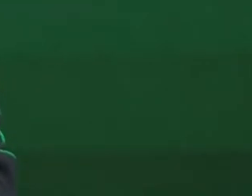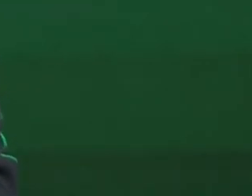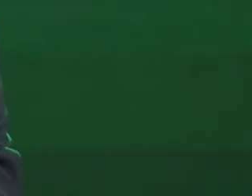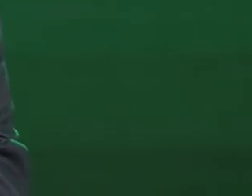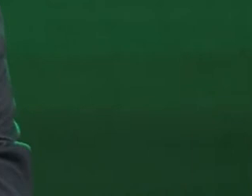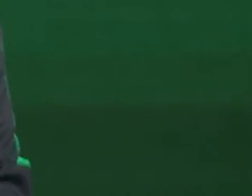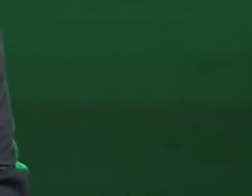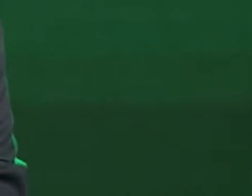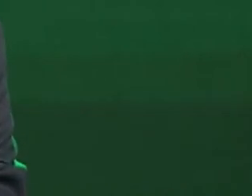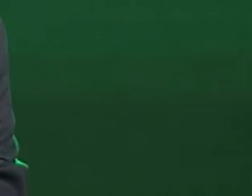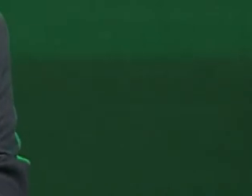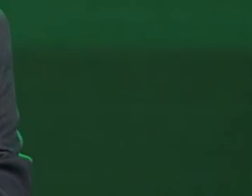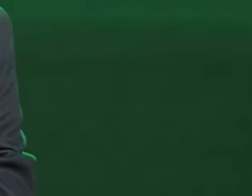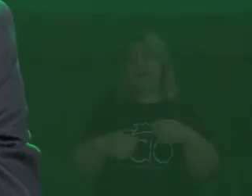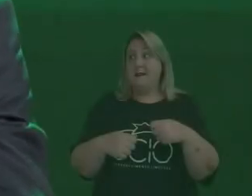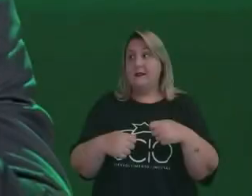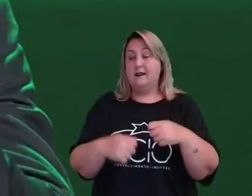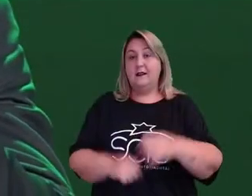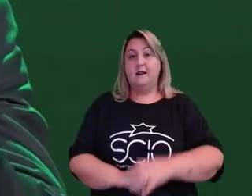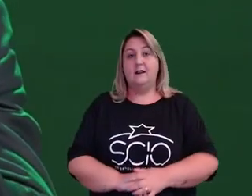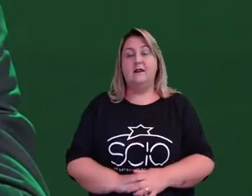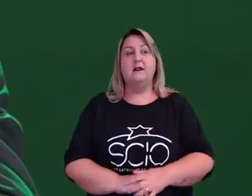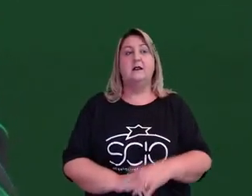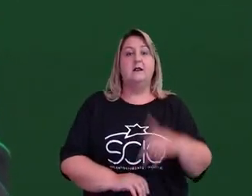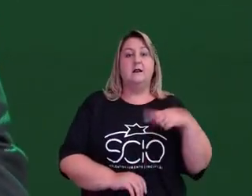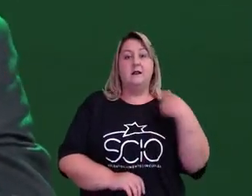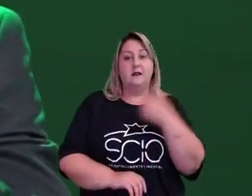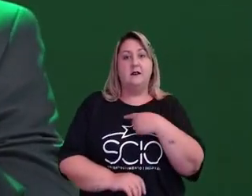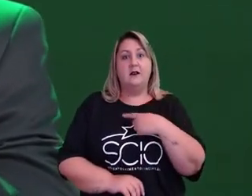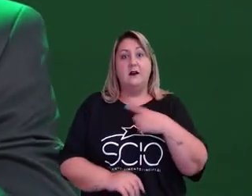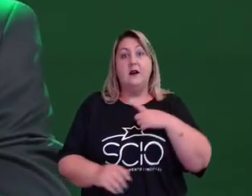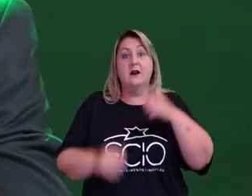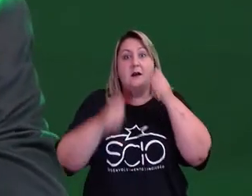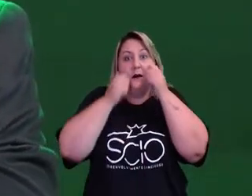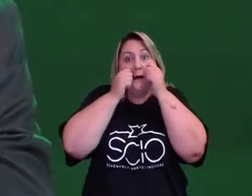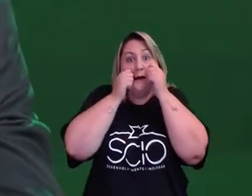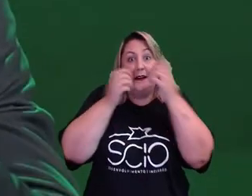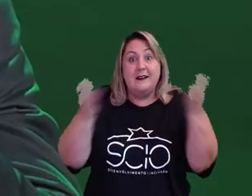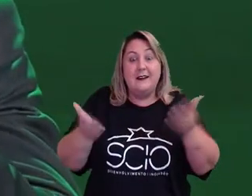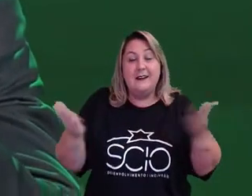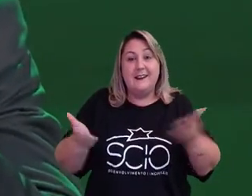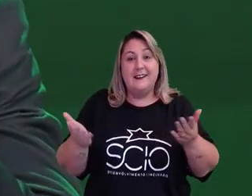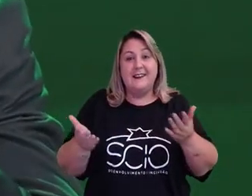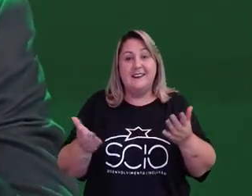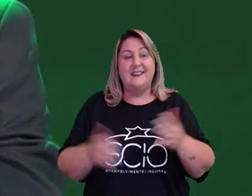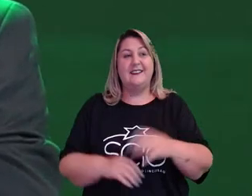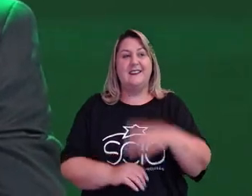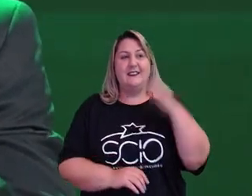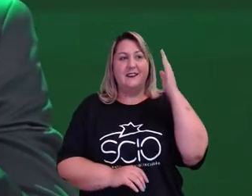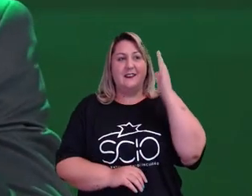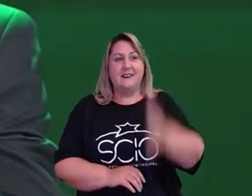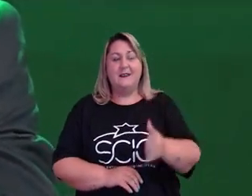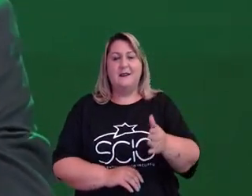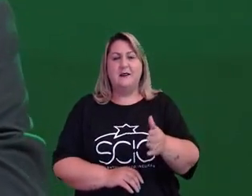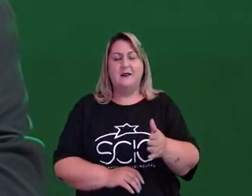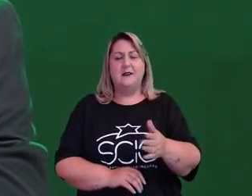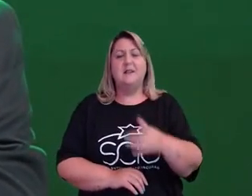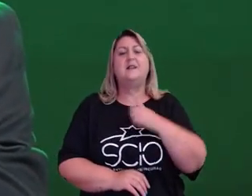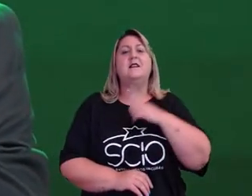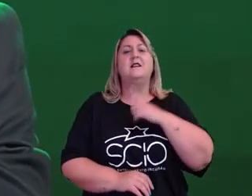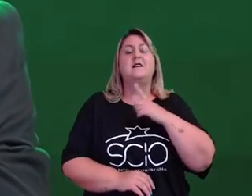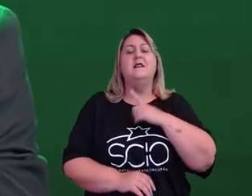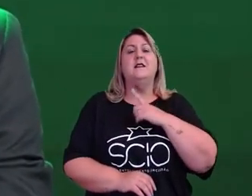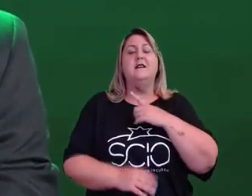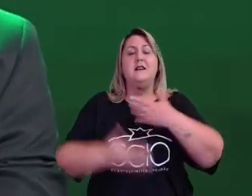você precisa se conectar. Estamos aqui ao vivo, falando diretamente do Estúdio HD de